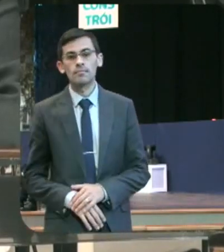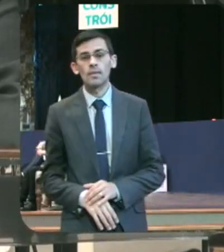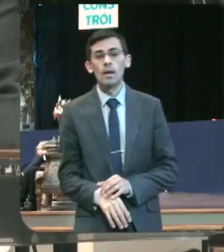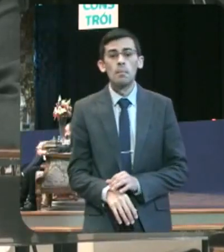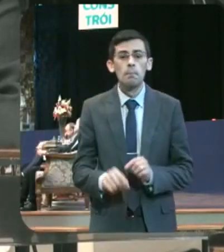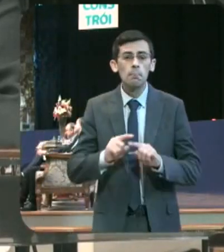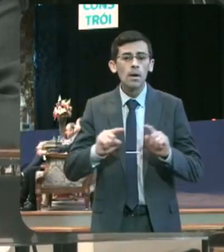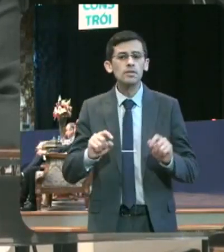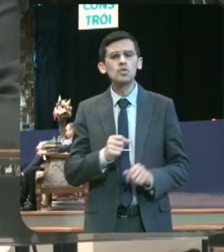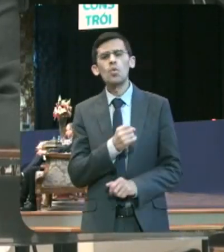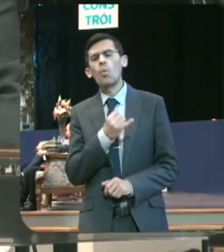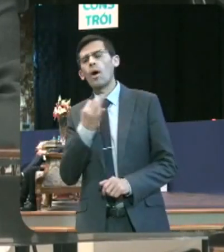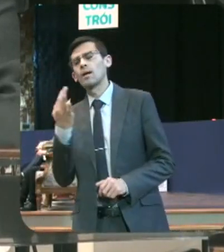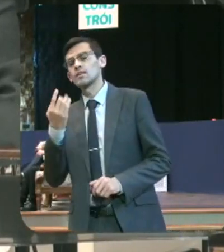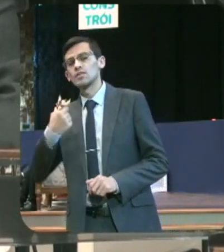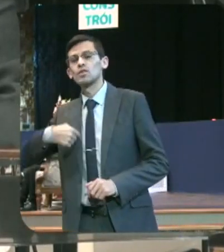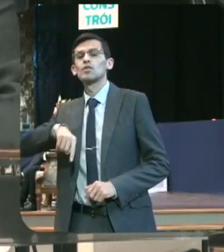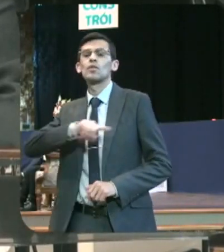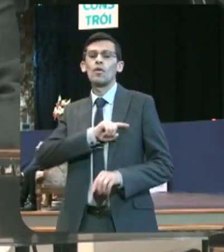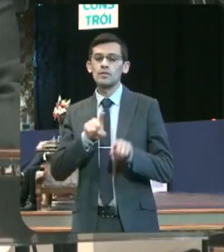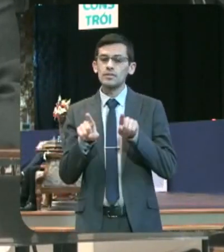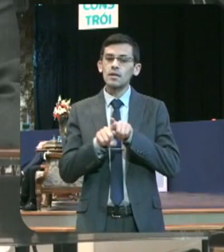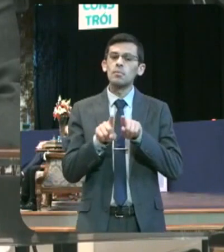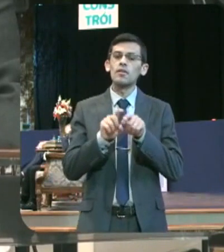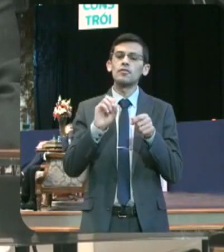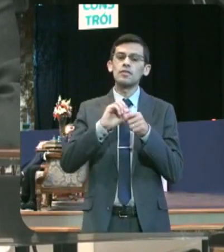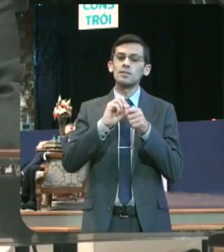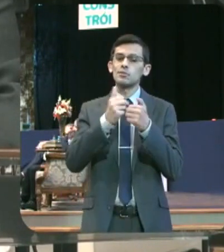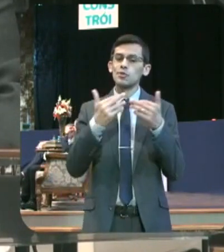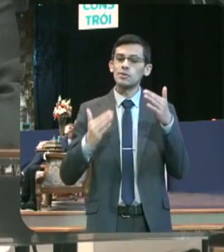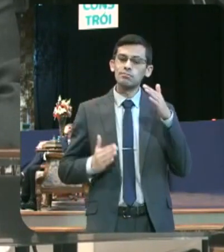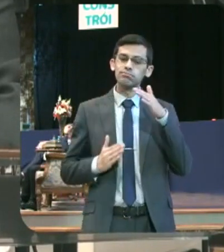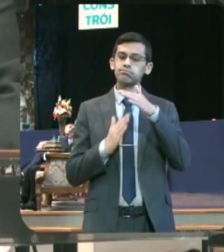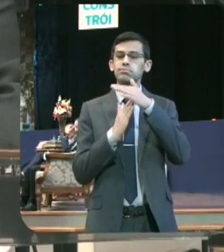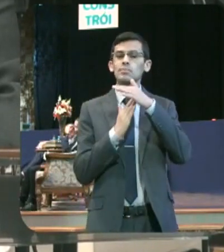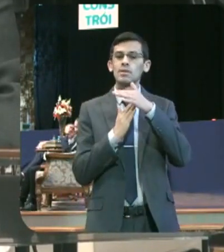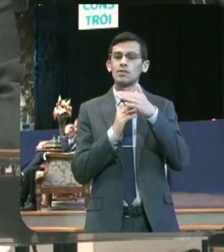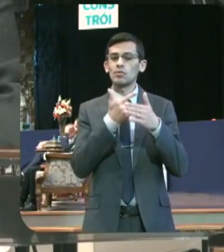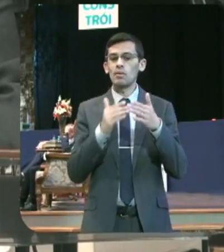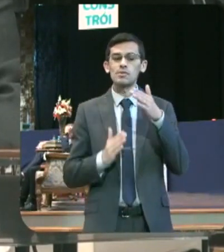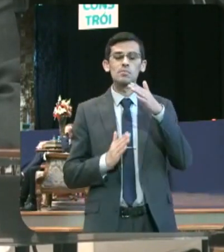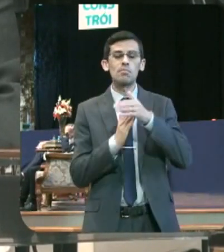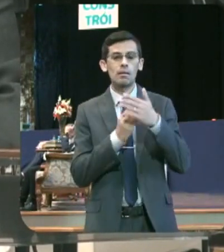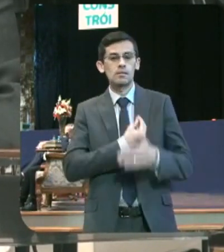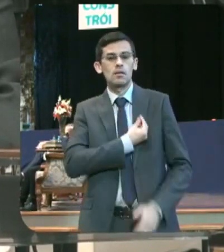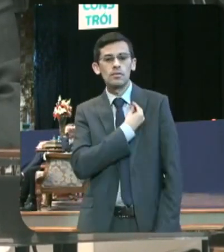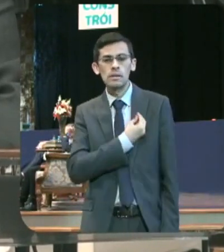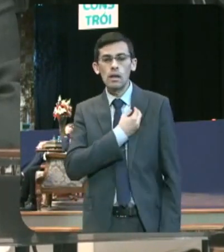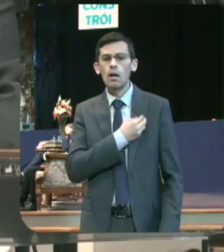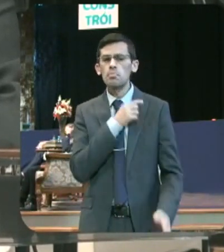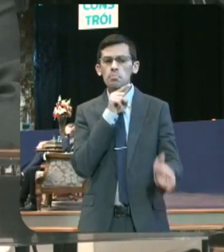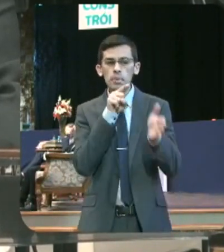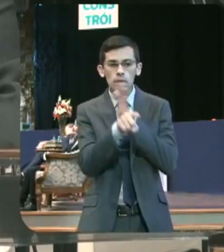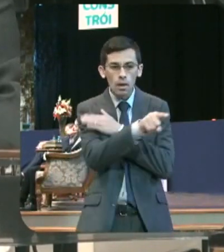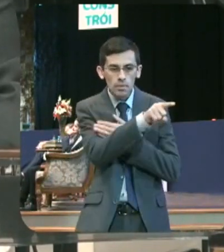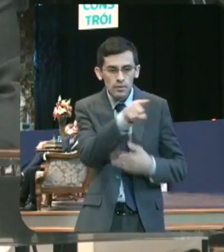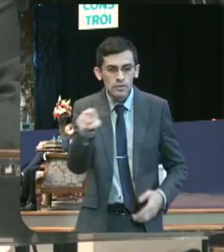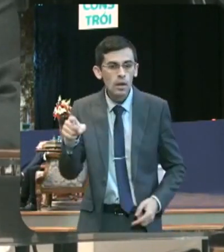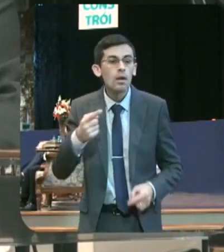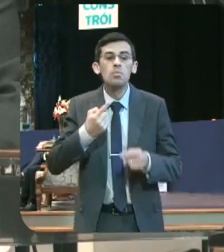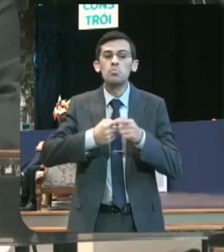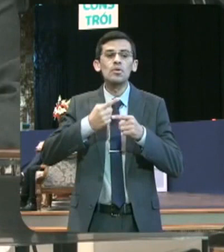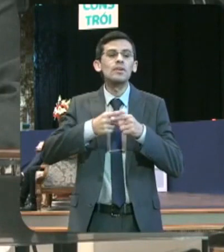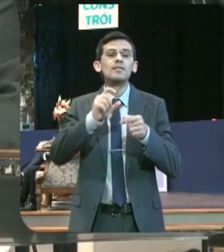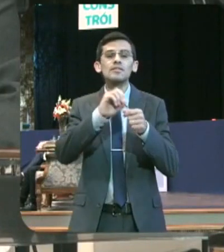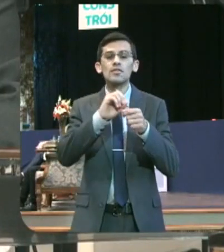E quantas vezes a gente transgride os limites da vida, e se a gente perguntar para você, por que